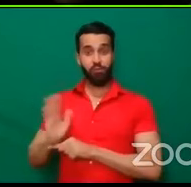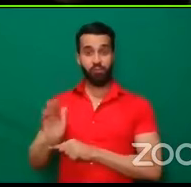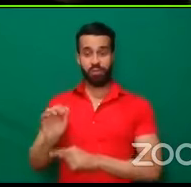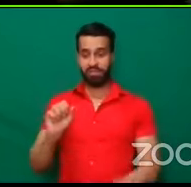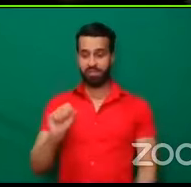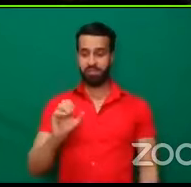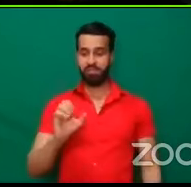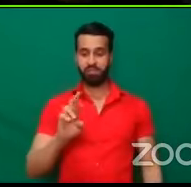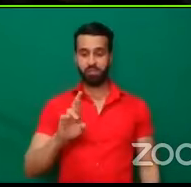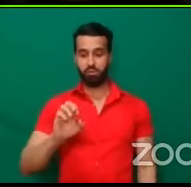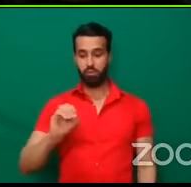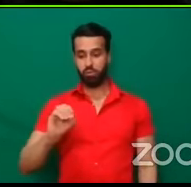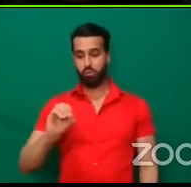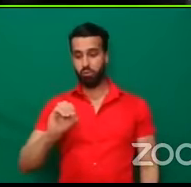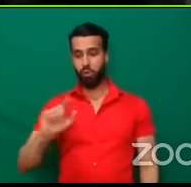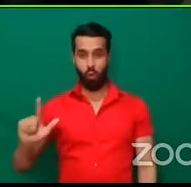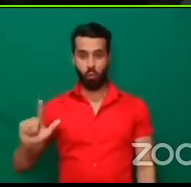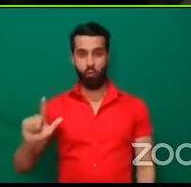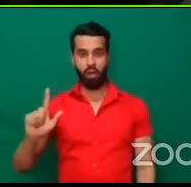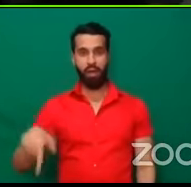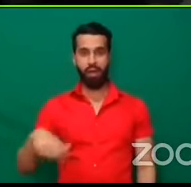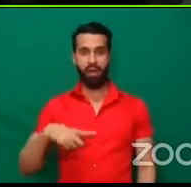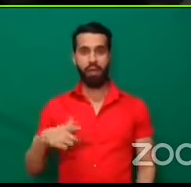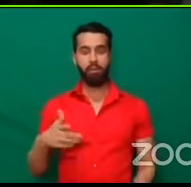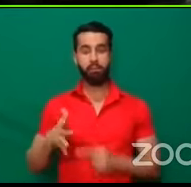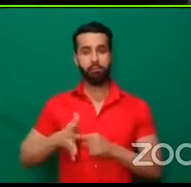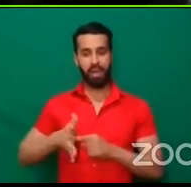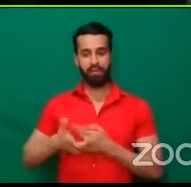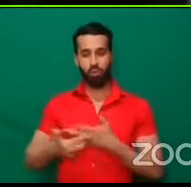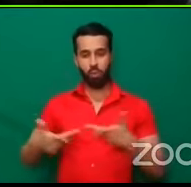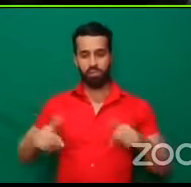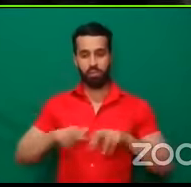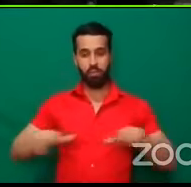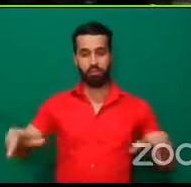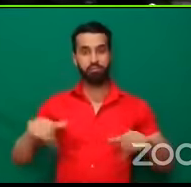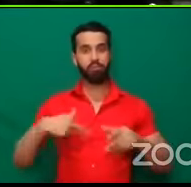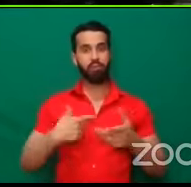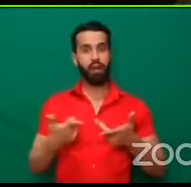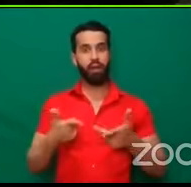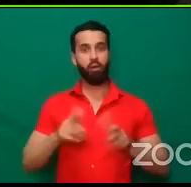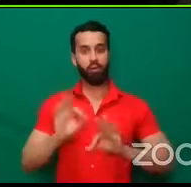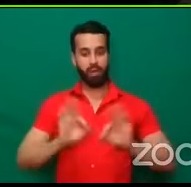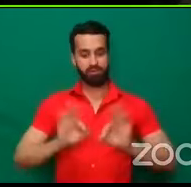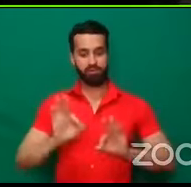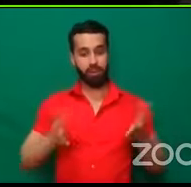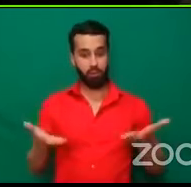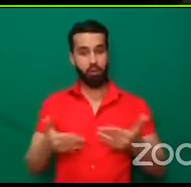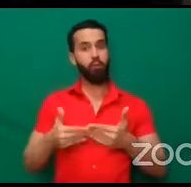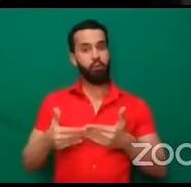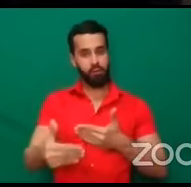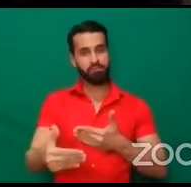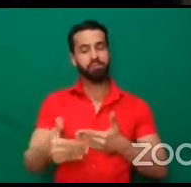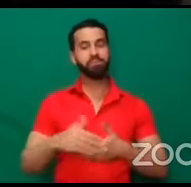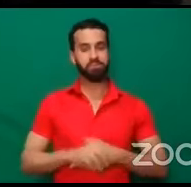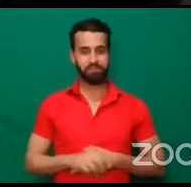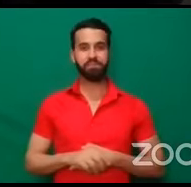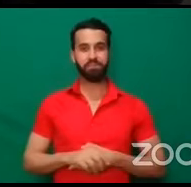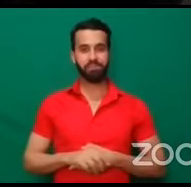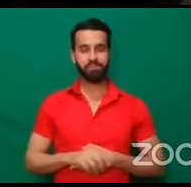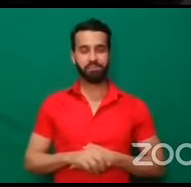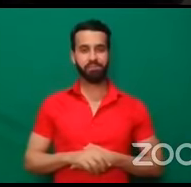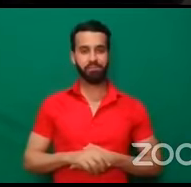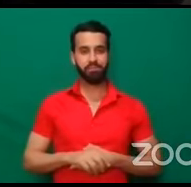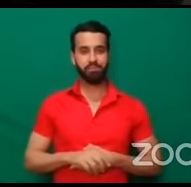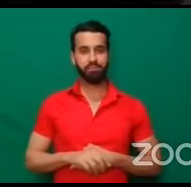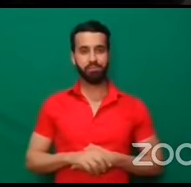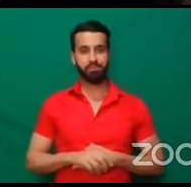de Iyengar. Eles estão trabalhando na divulgação do filme, né? Muito bom. E como é que foi para...